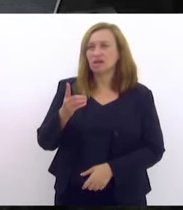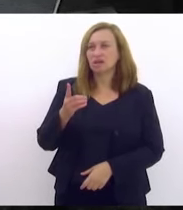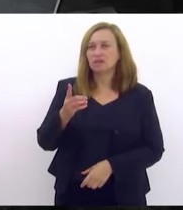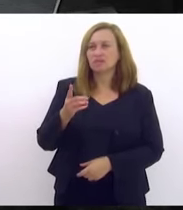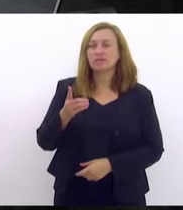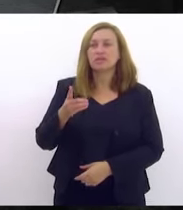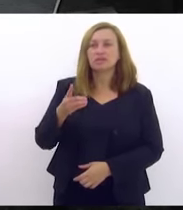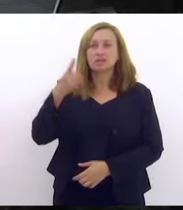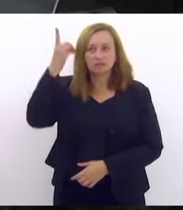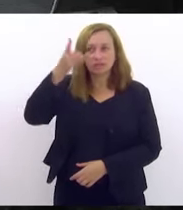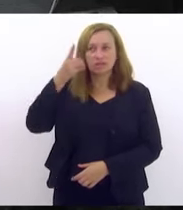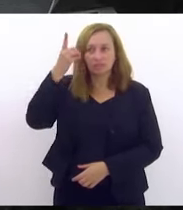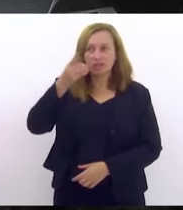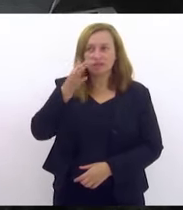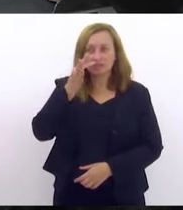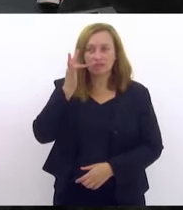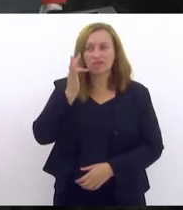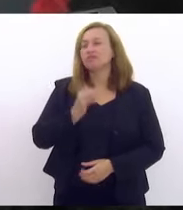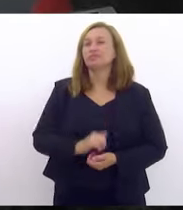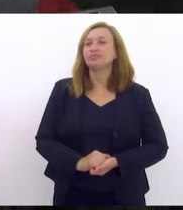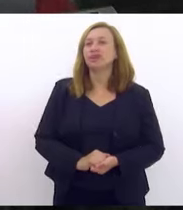Não, o sétimo é o Flávio.